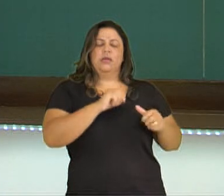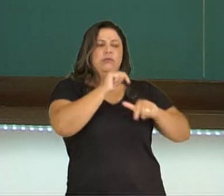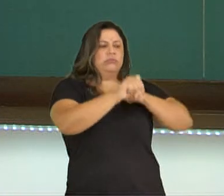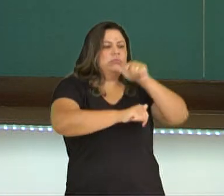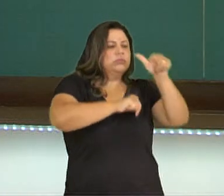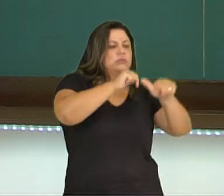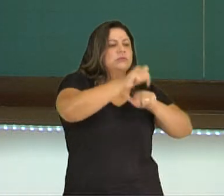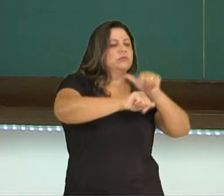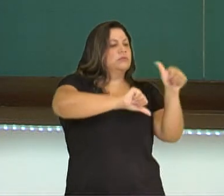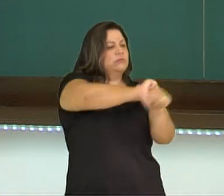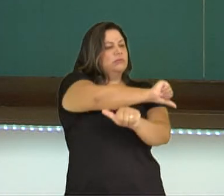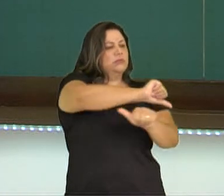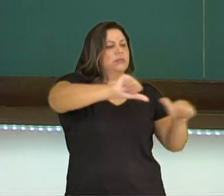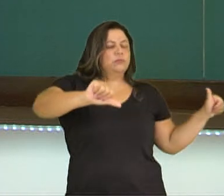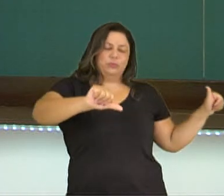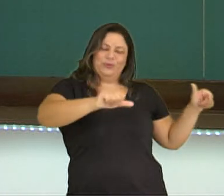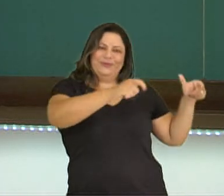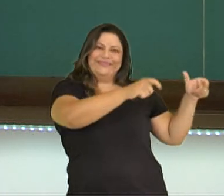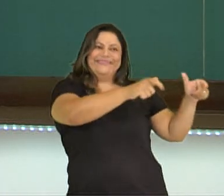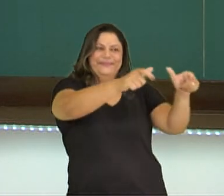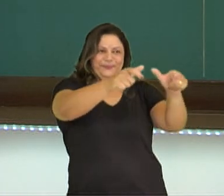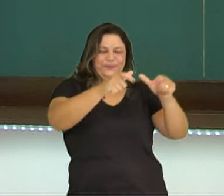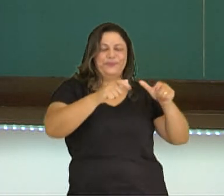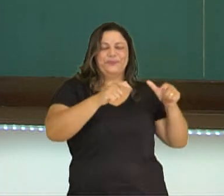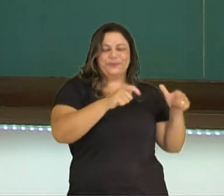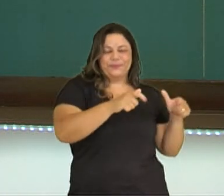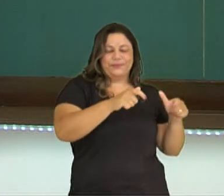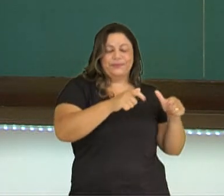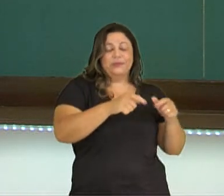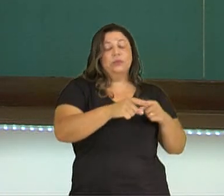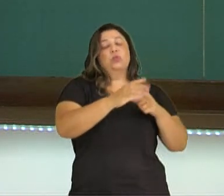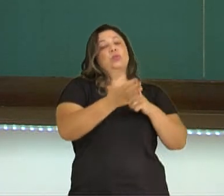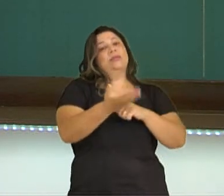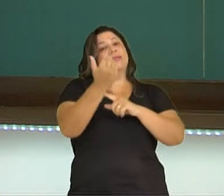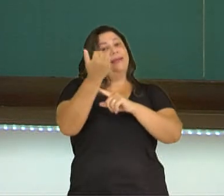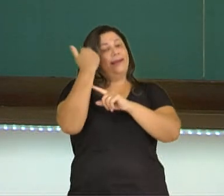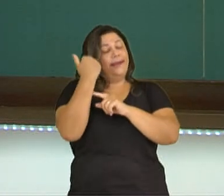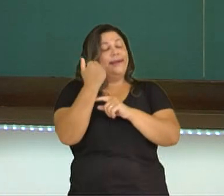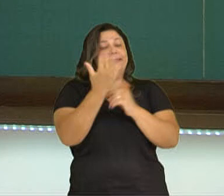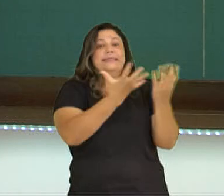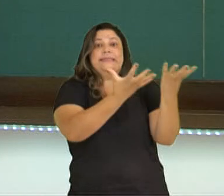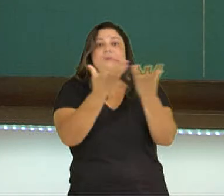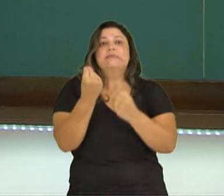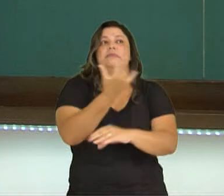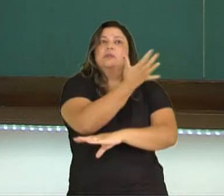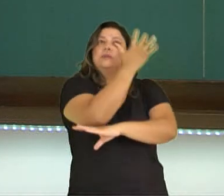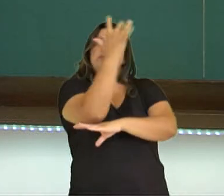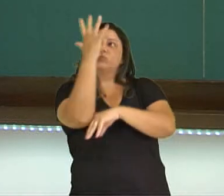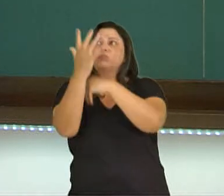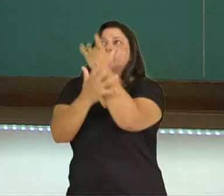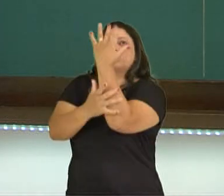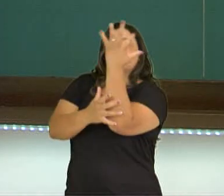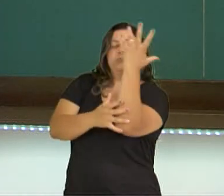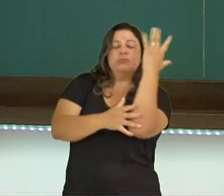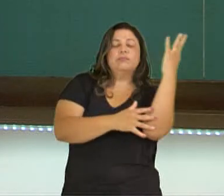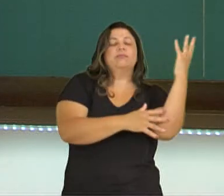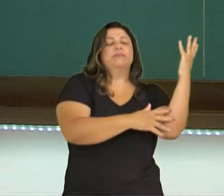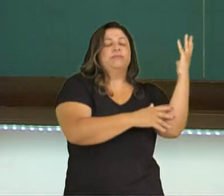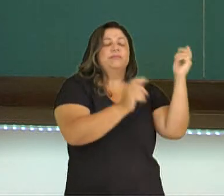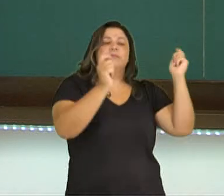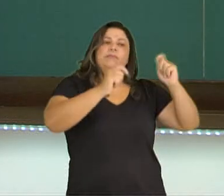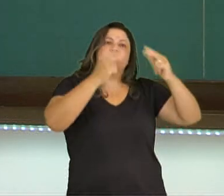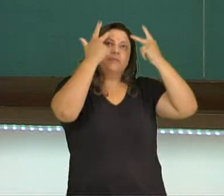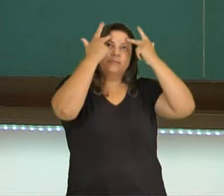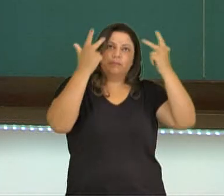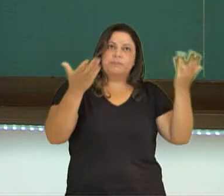para modificar esse espaço aqui. Que antes ele poderia ser cheio de árvores, ter características naturais, mas que hoje